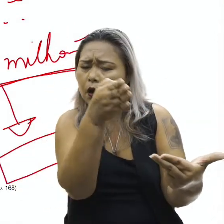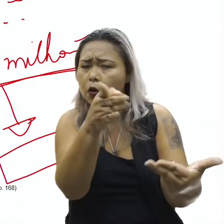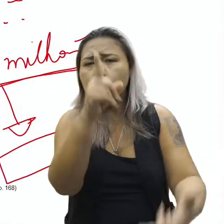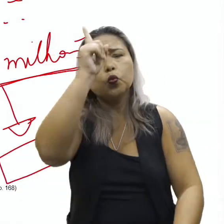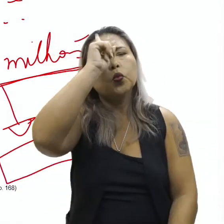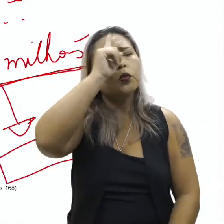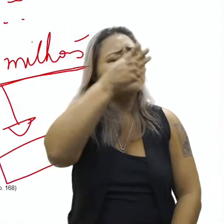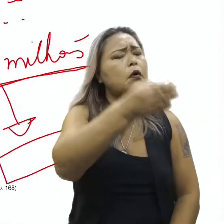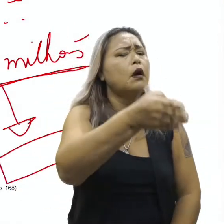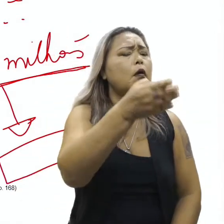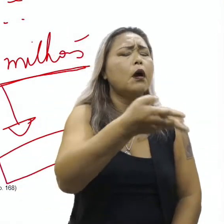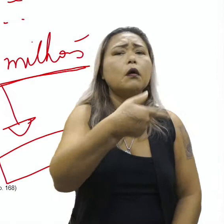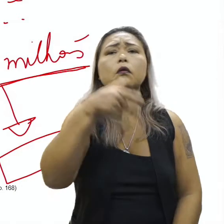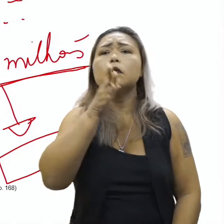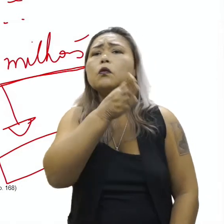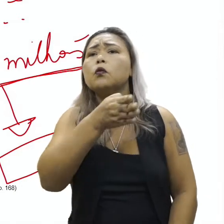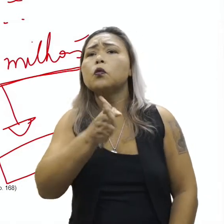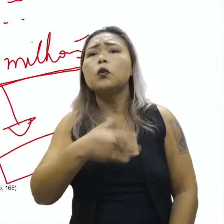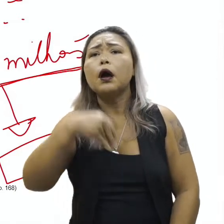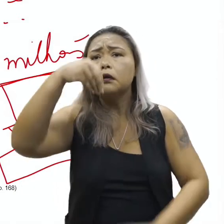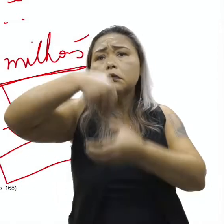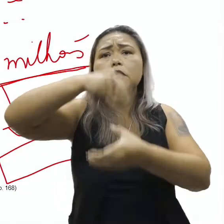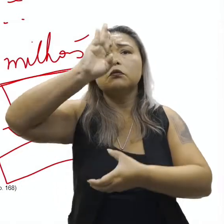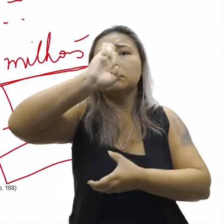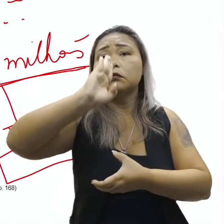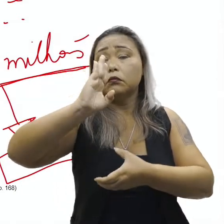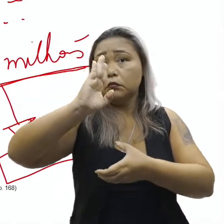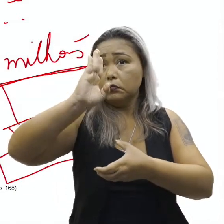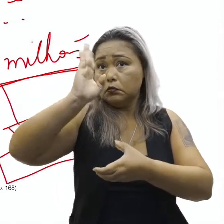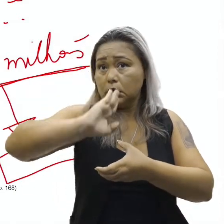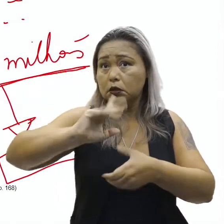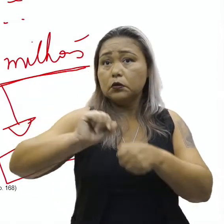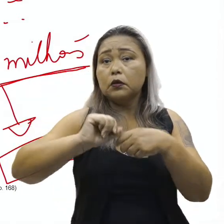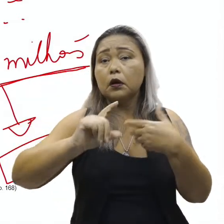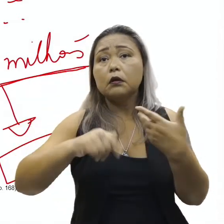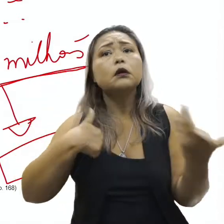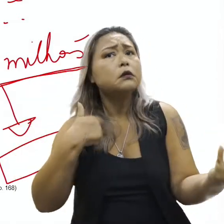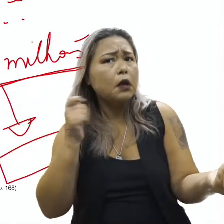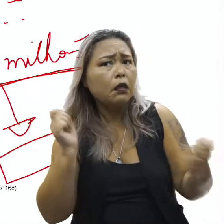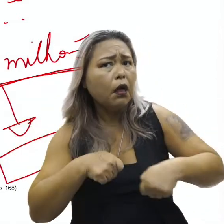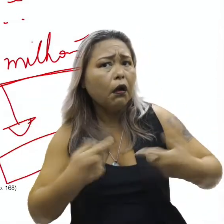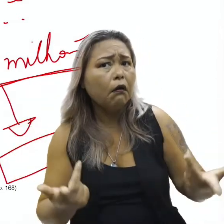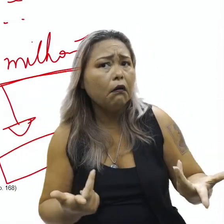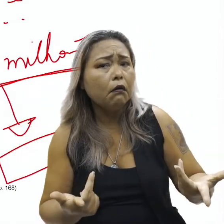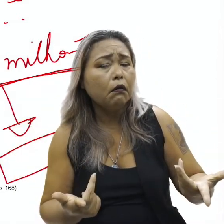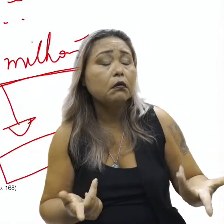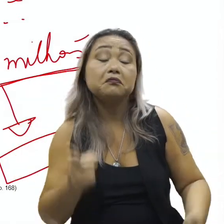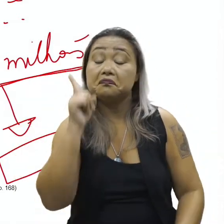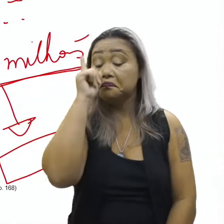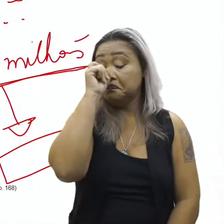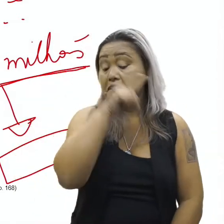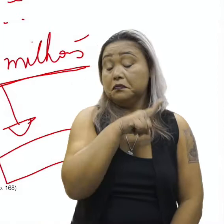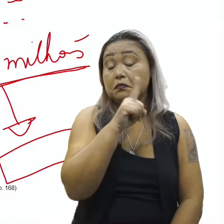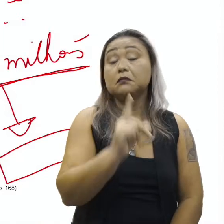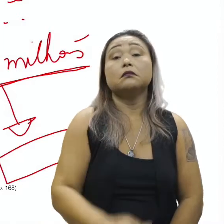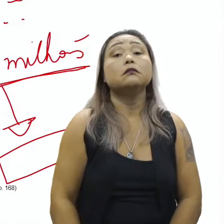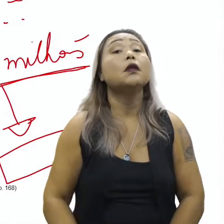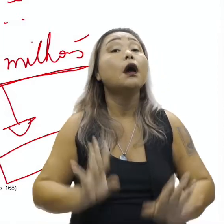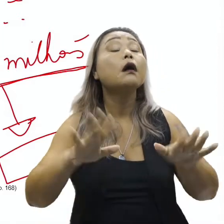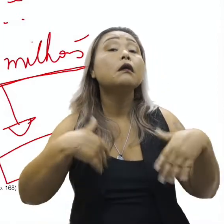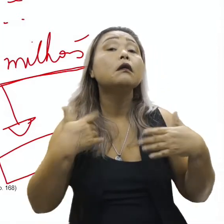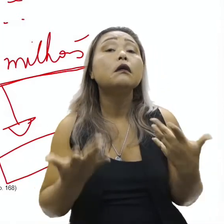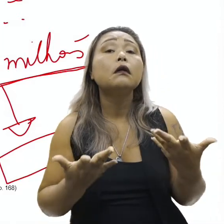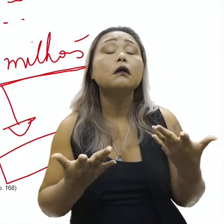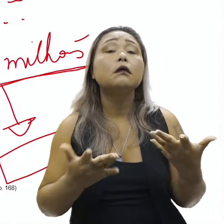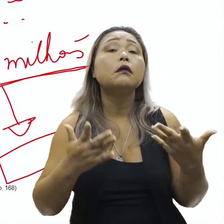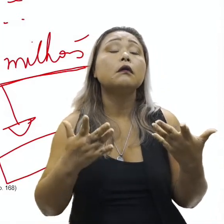tem decisões para serem tomadas no Brasil? Será que elas teriam, gente? Muito difícil. Por isso,